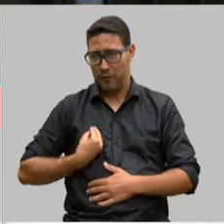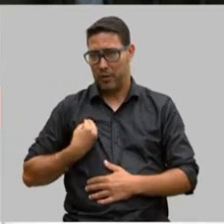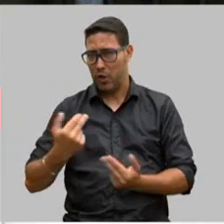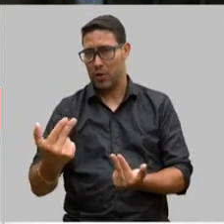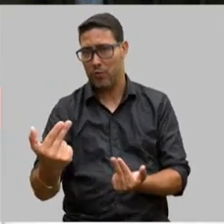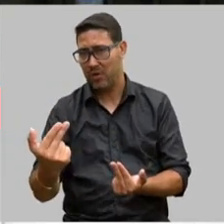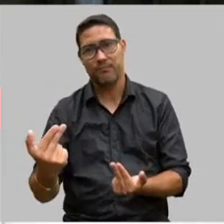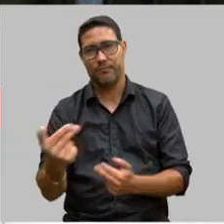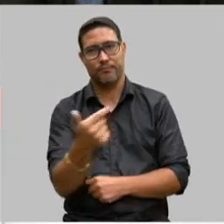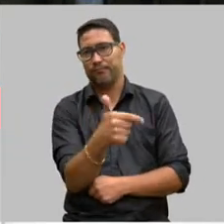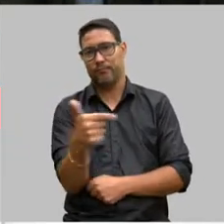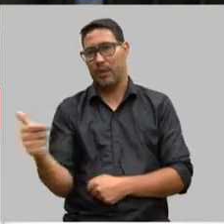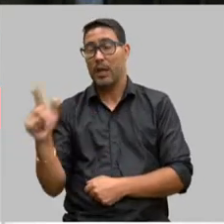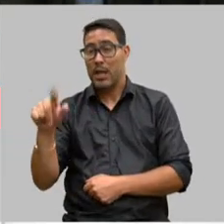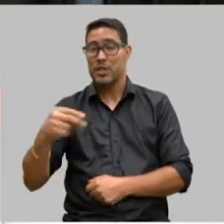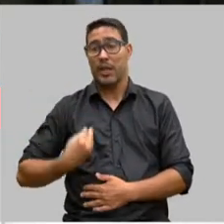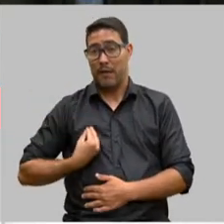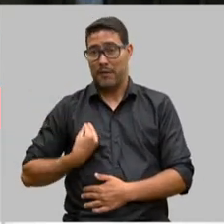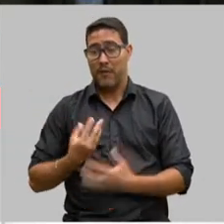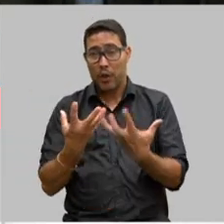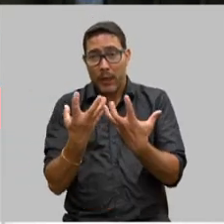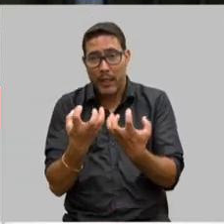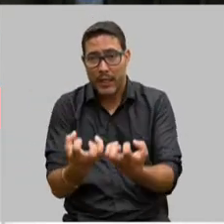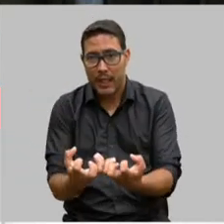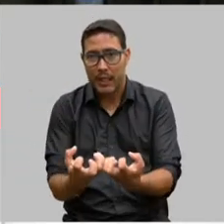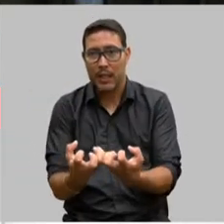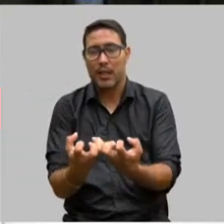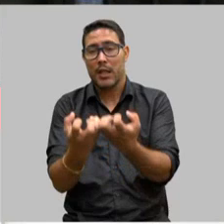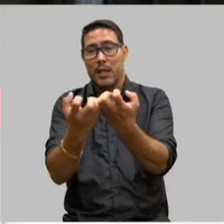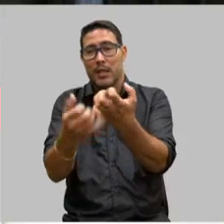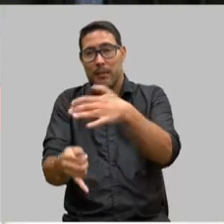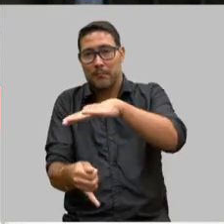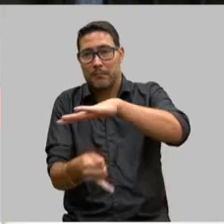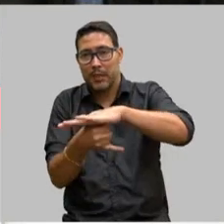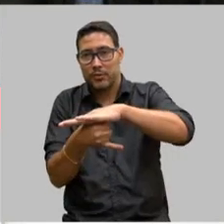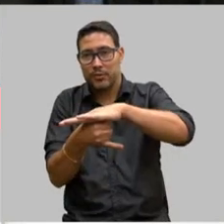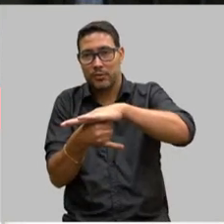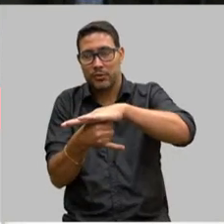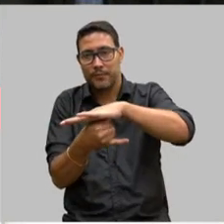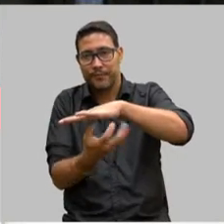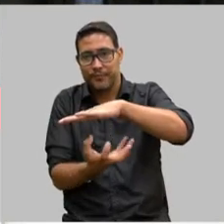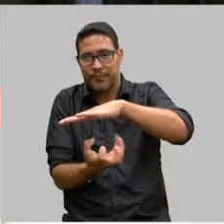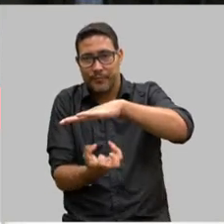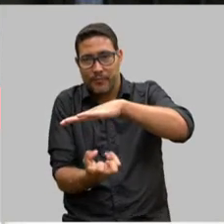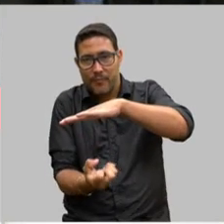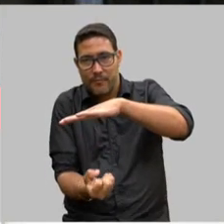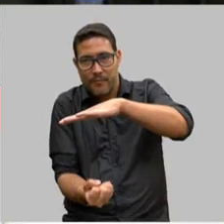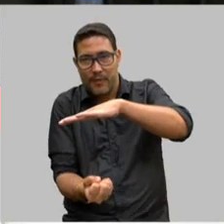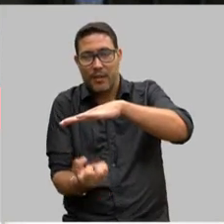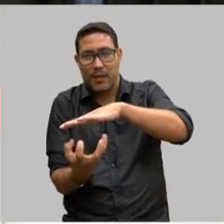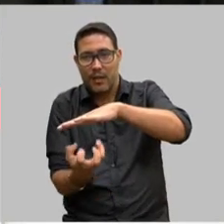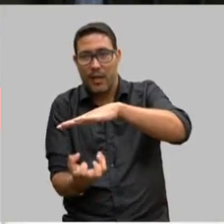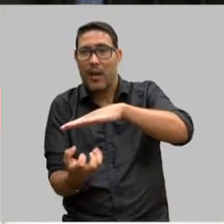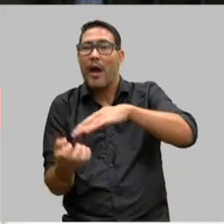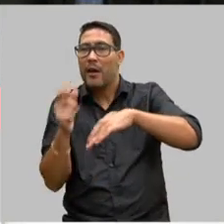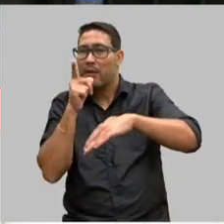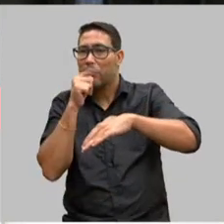uma seca subterrânea. Por quê? Acaba a água na superfície.